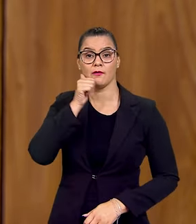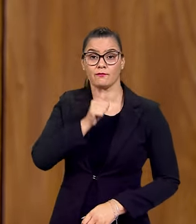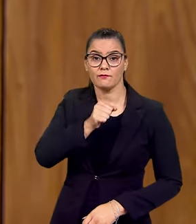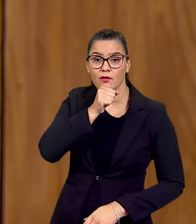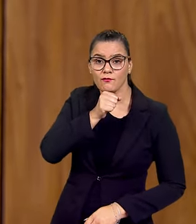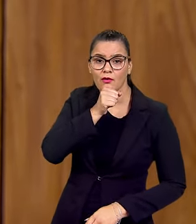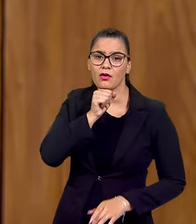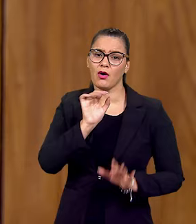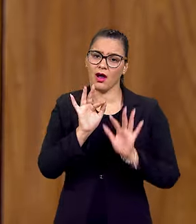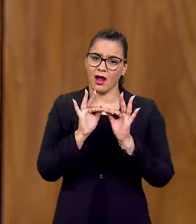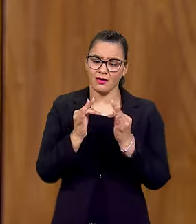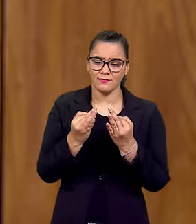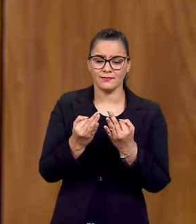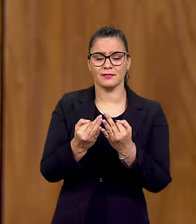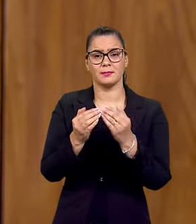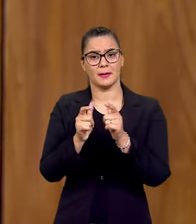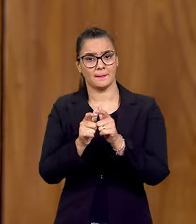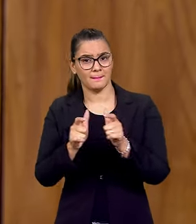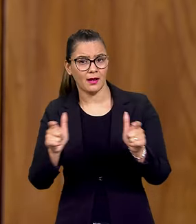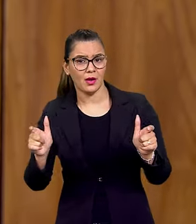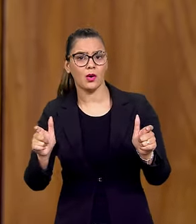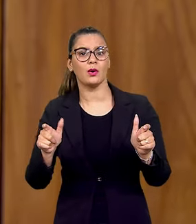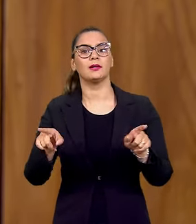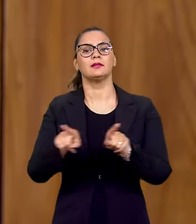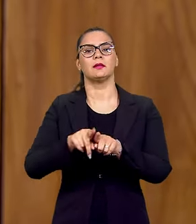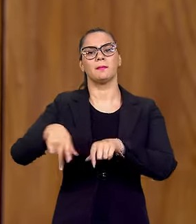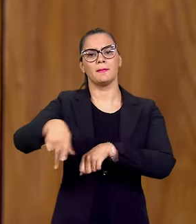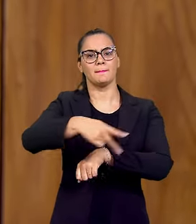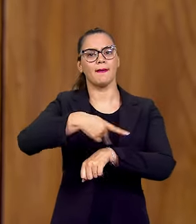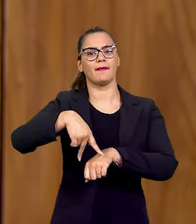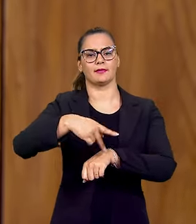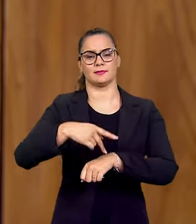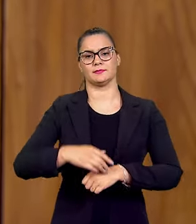Por essas avós, por essa família ampliada